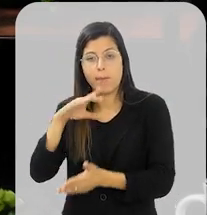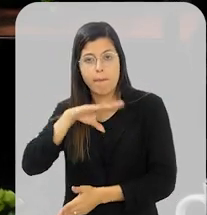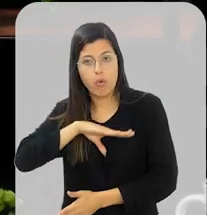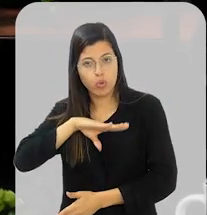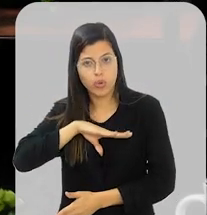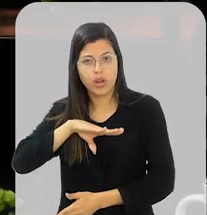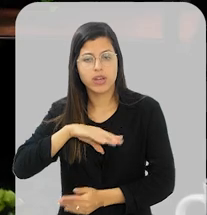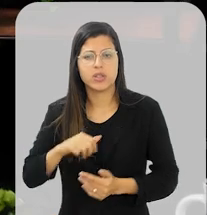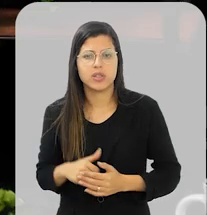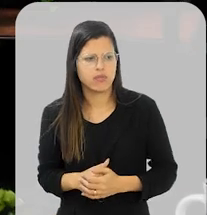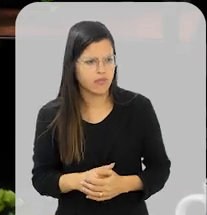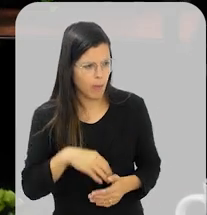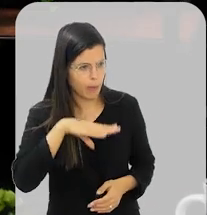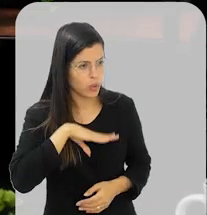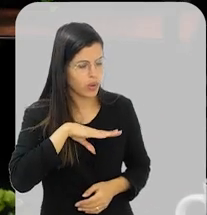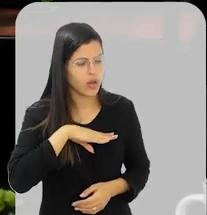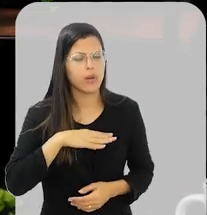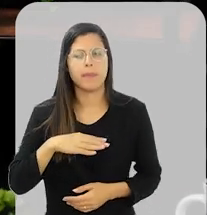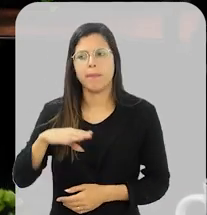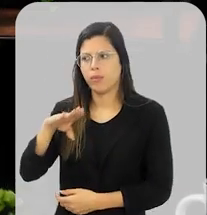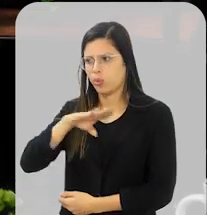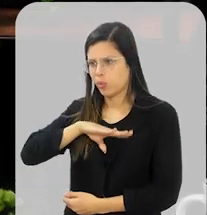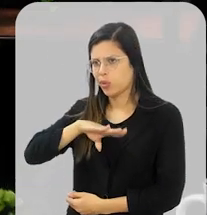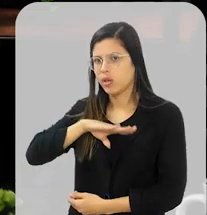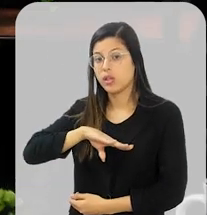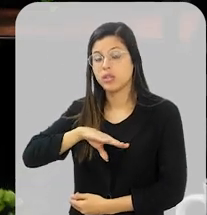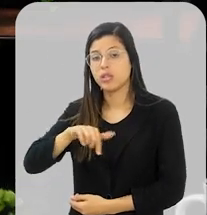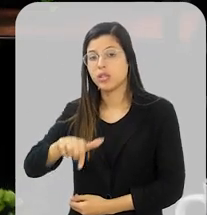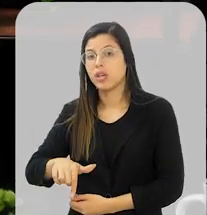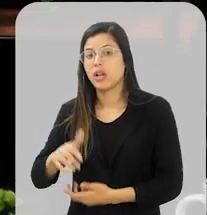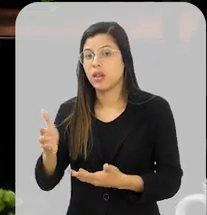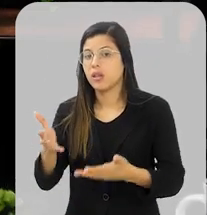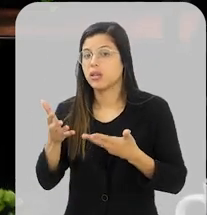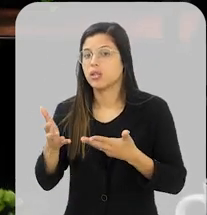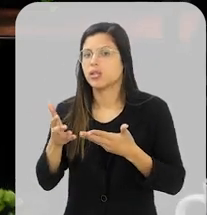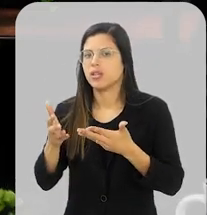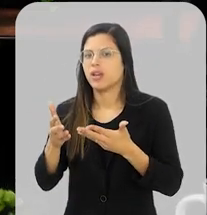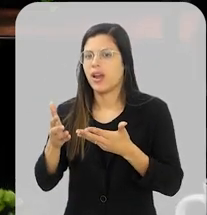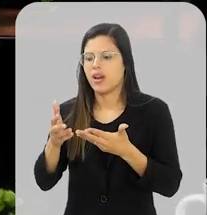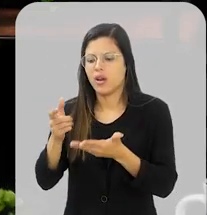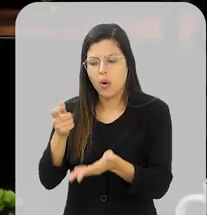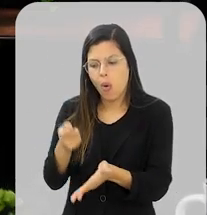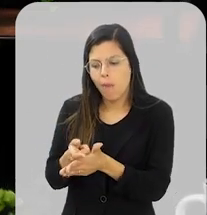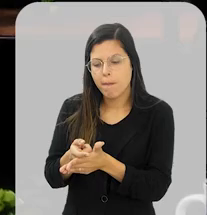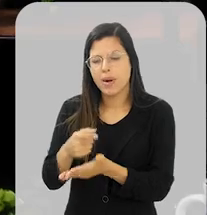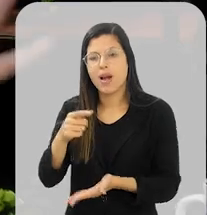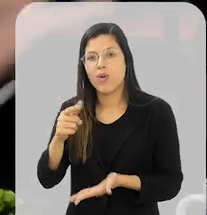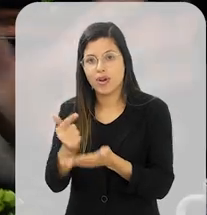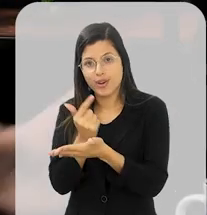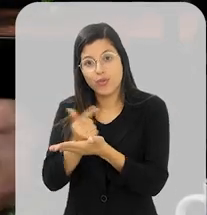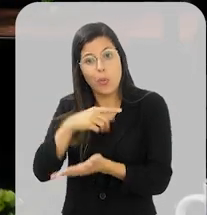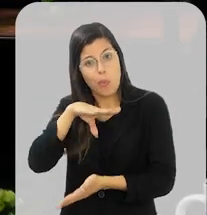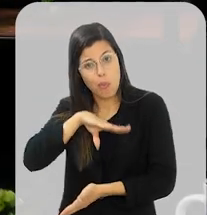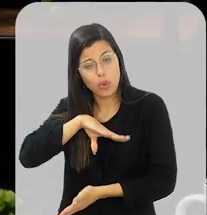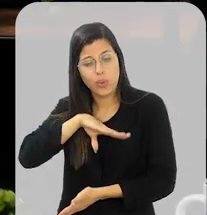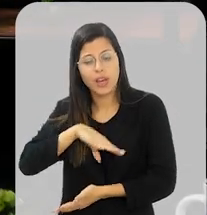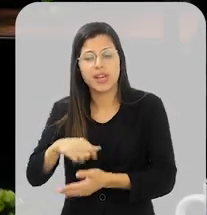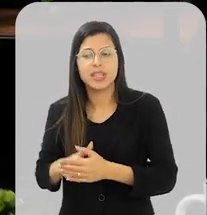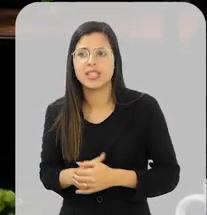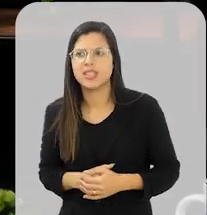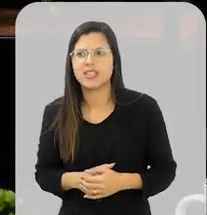livros em português. Em português? Em português. Eles querem levar para lá o livro em